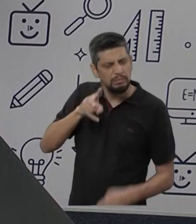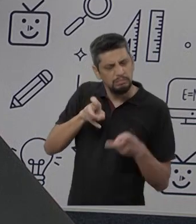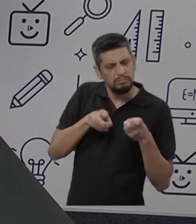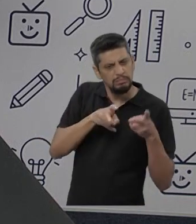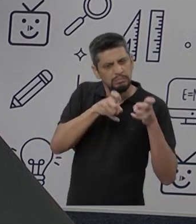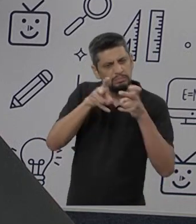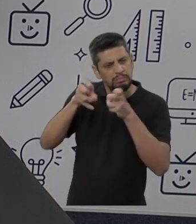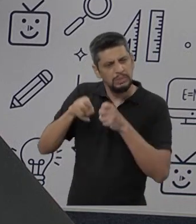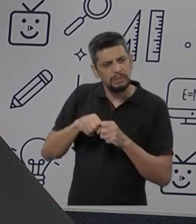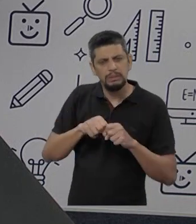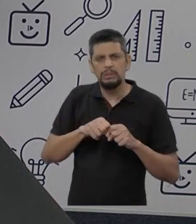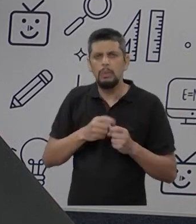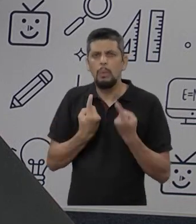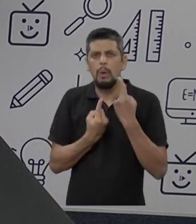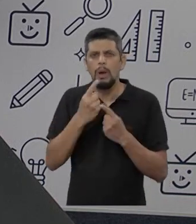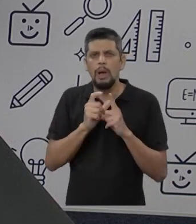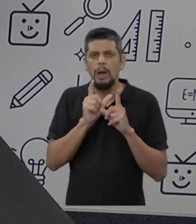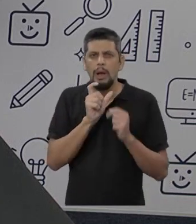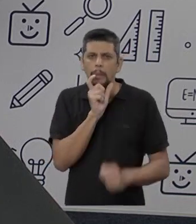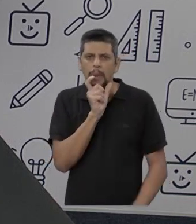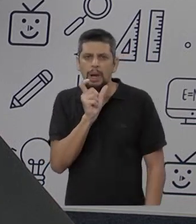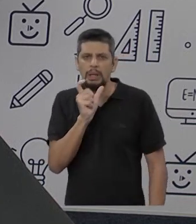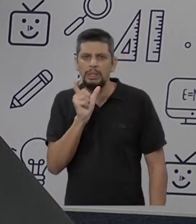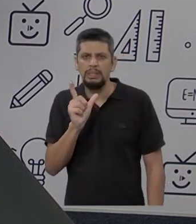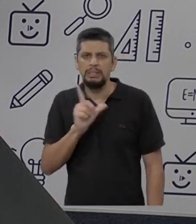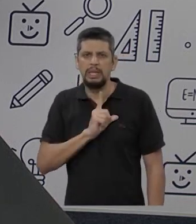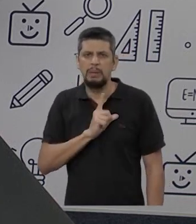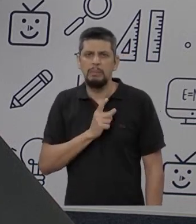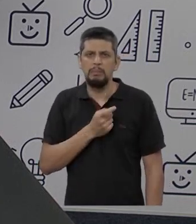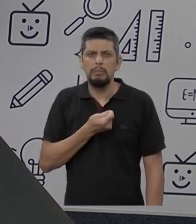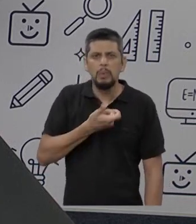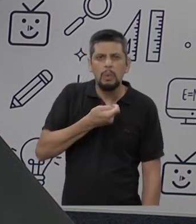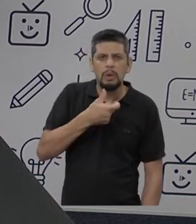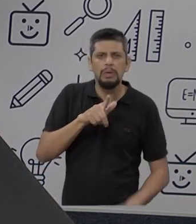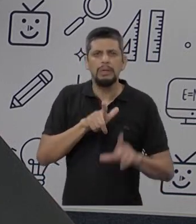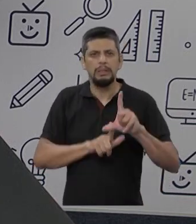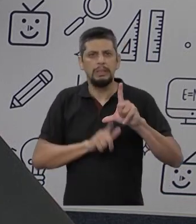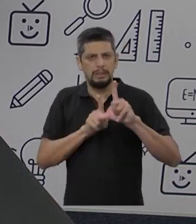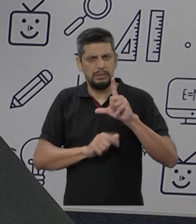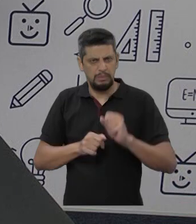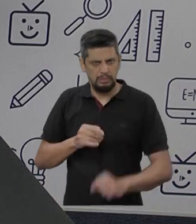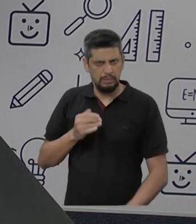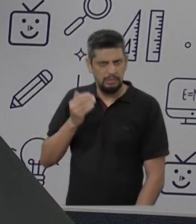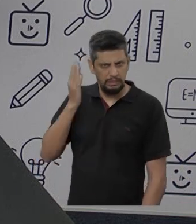observar aí na tela de vocês qual é a palavra que usa menos letras?